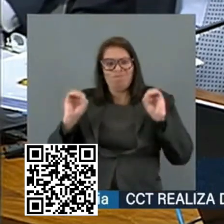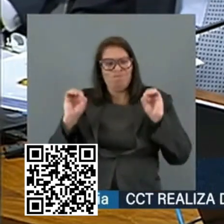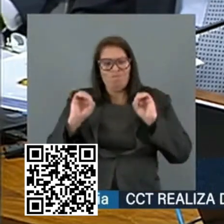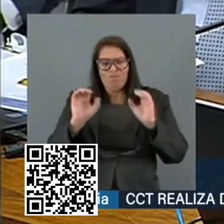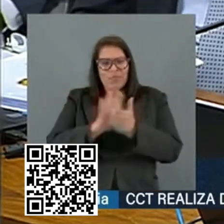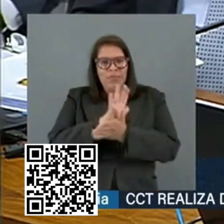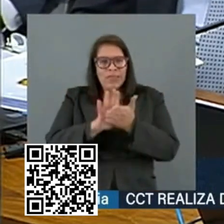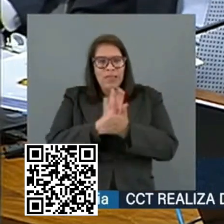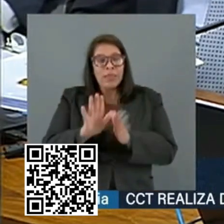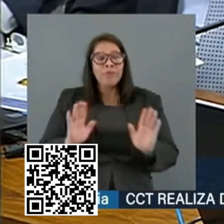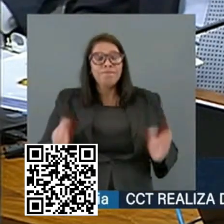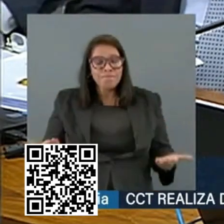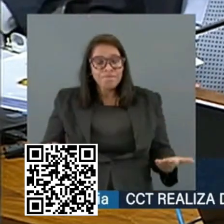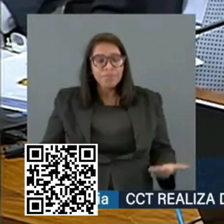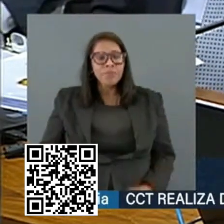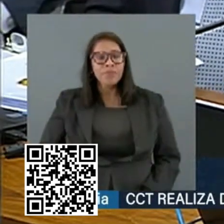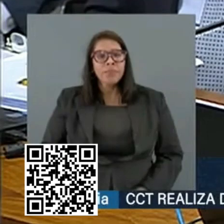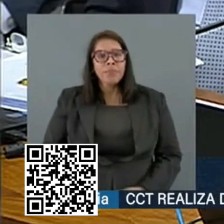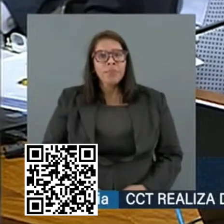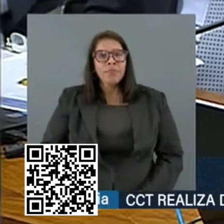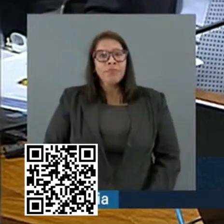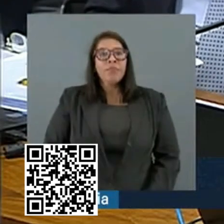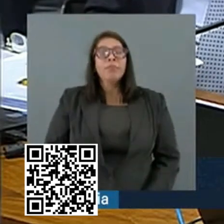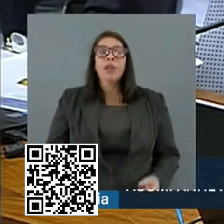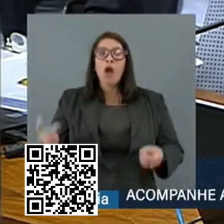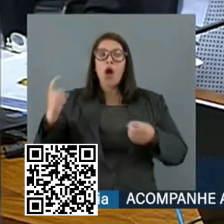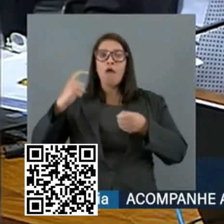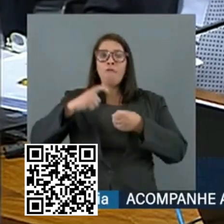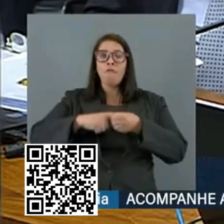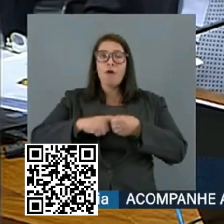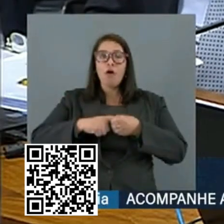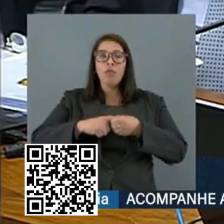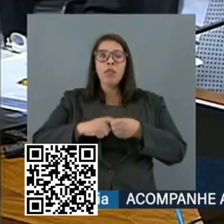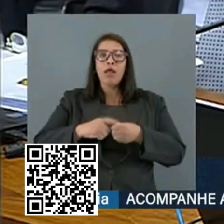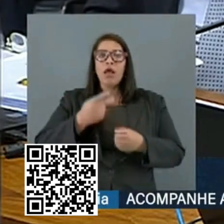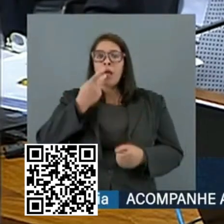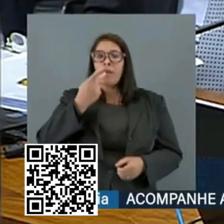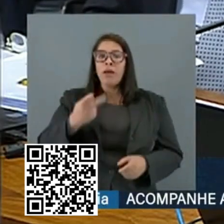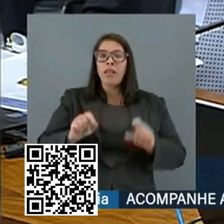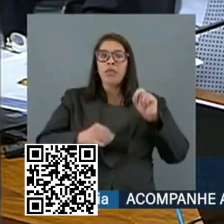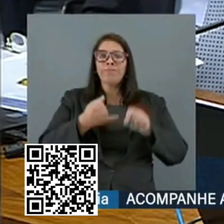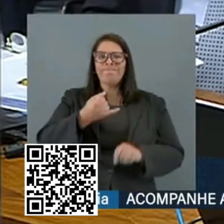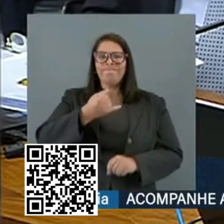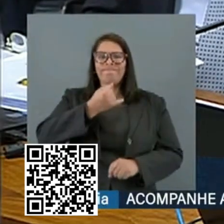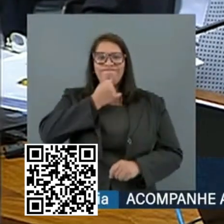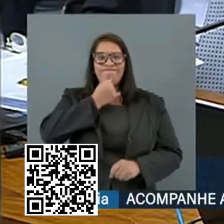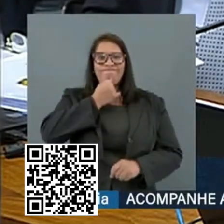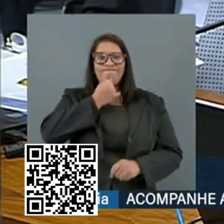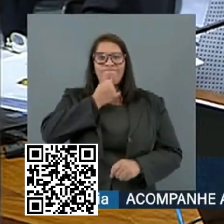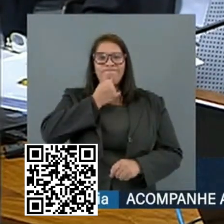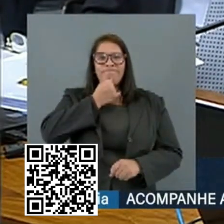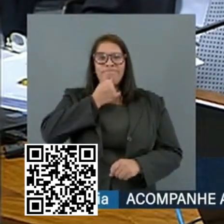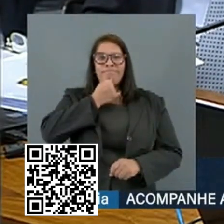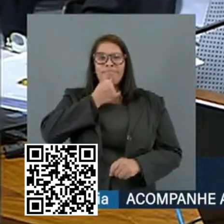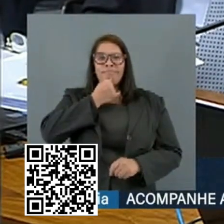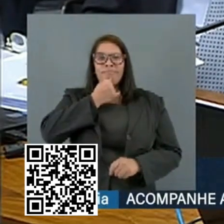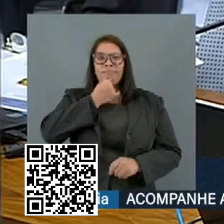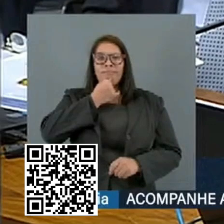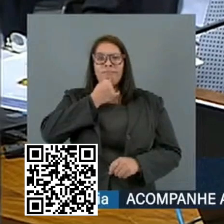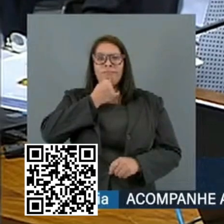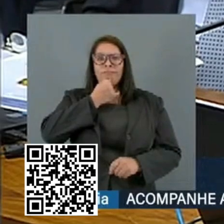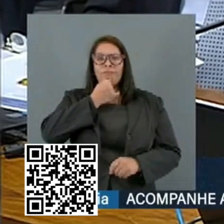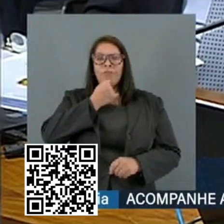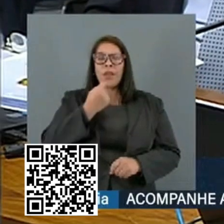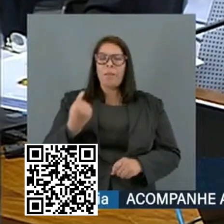Aproveito para voltar a lamentar que esteja no freezer